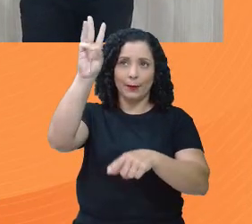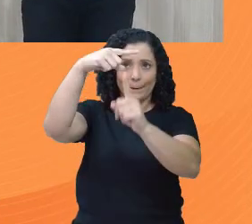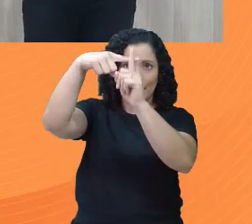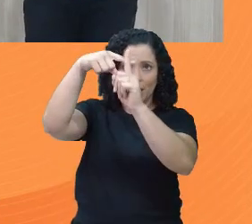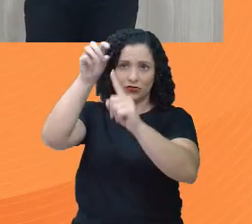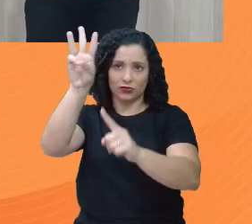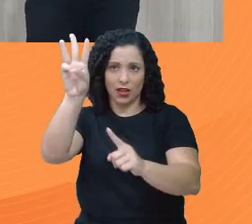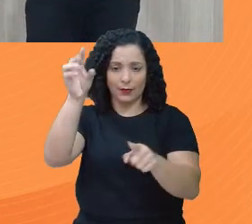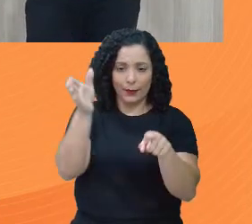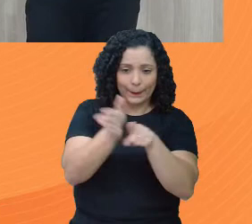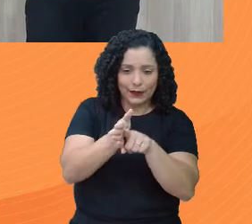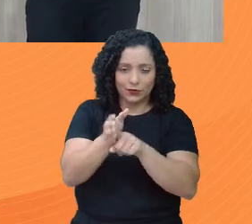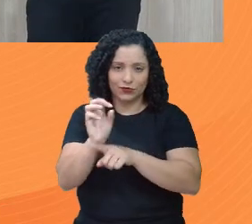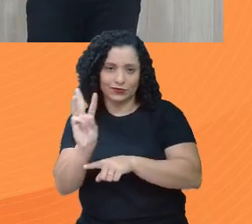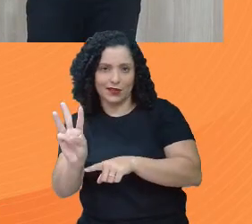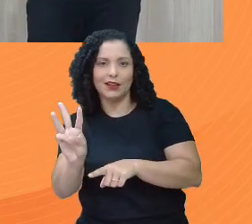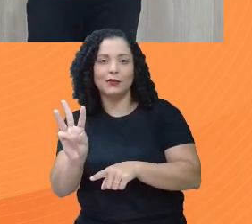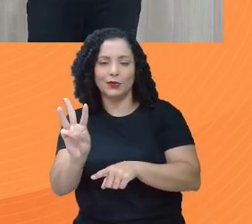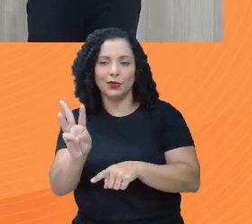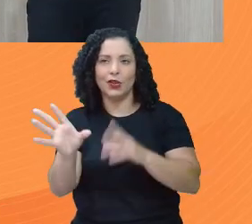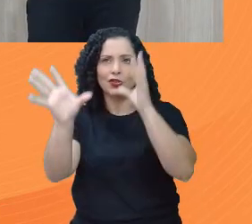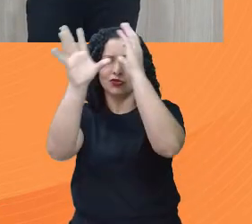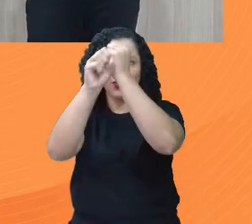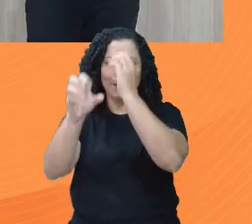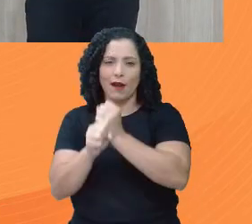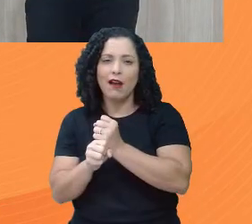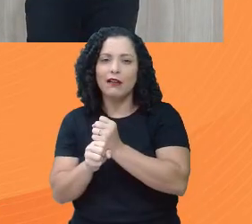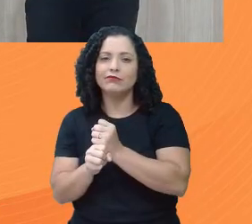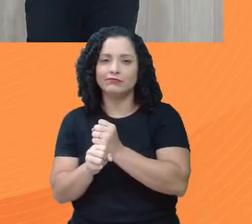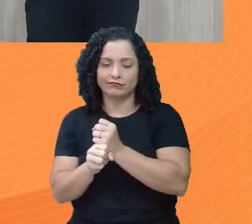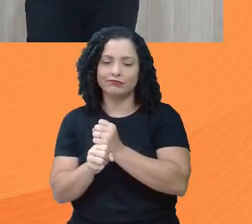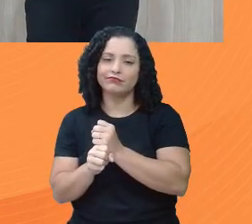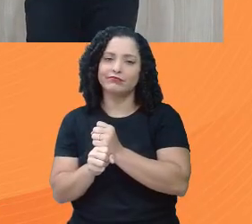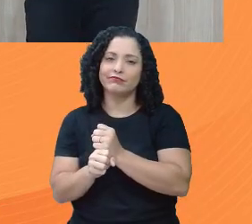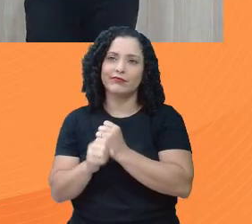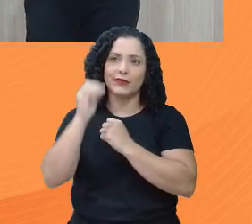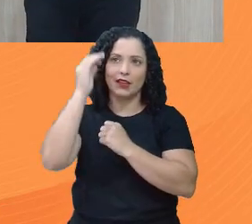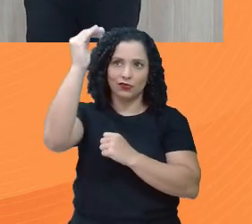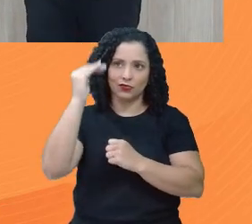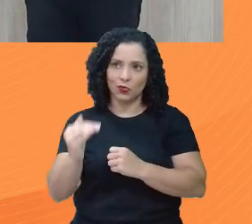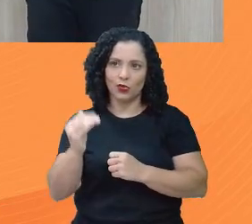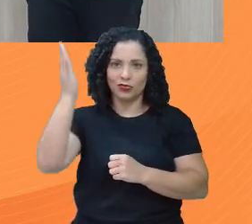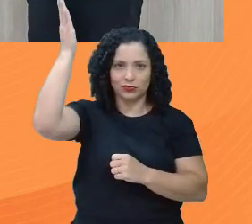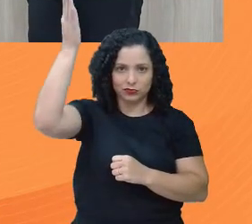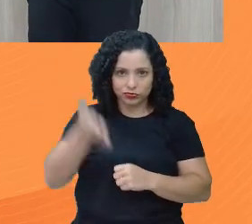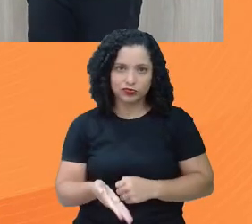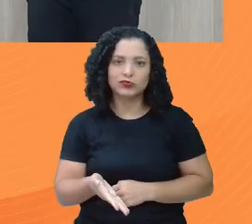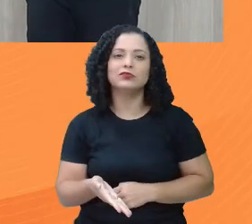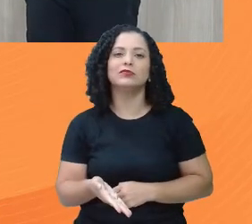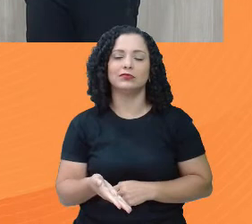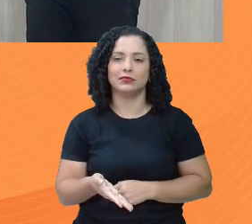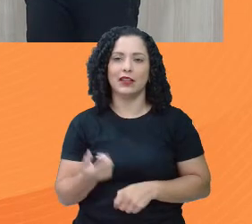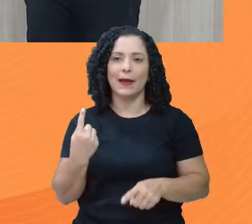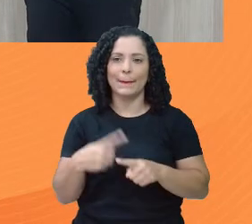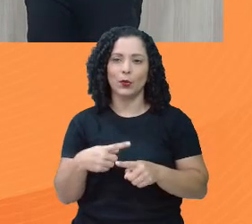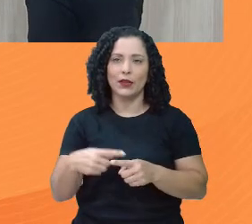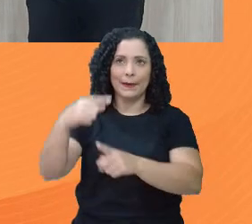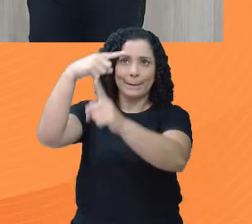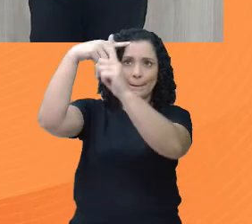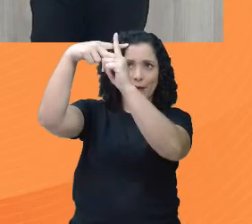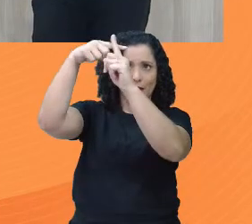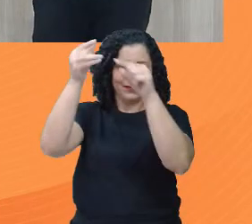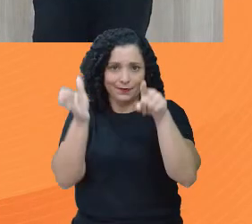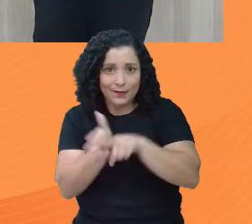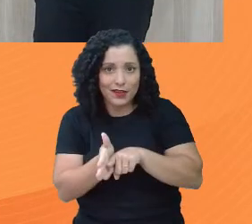embaixo. Então, quando você somar essas duas incógnitas, elas vão se anular, certo? Porque a gente viu também